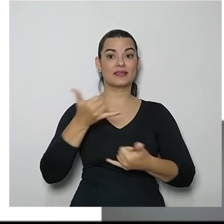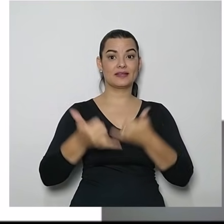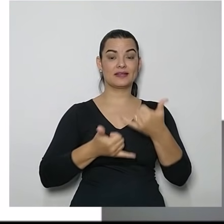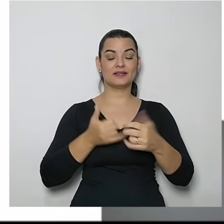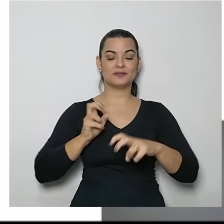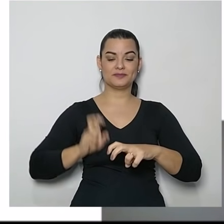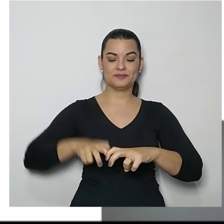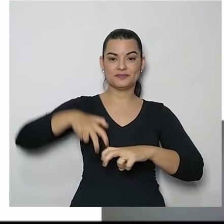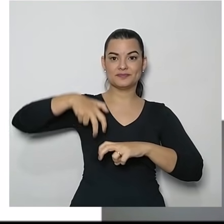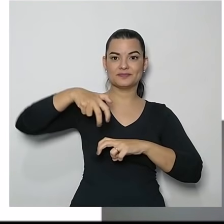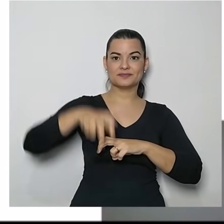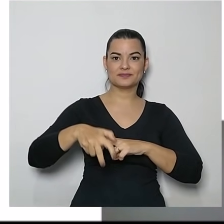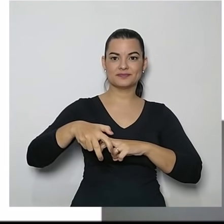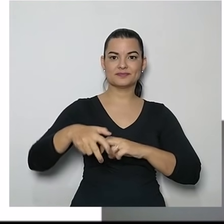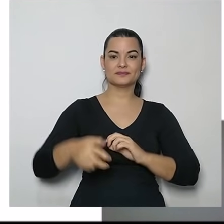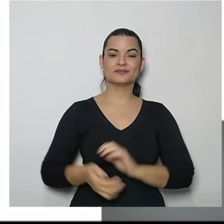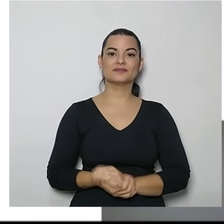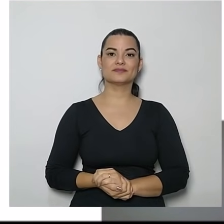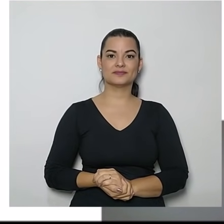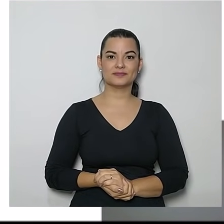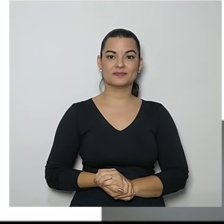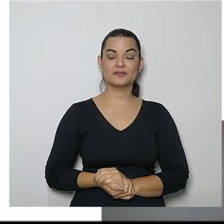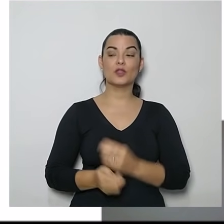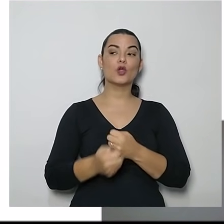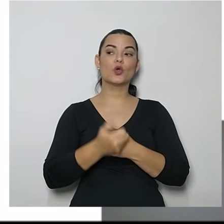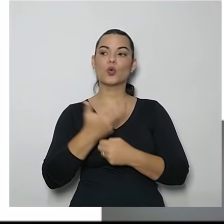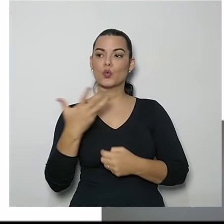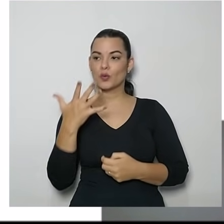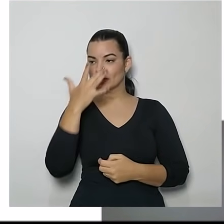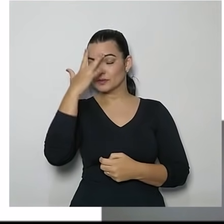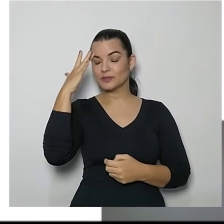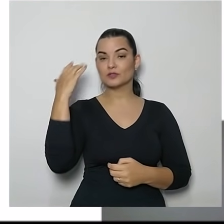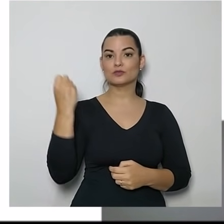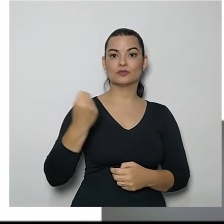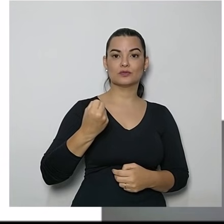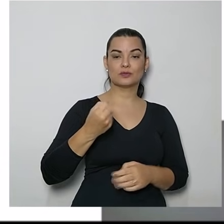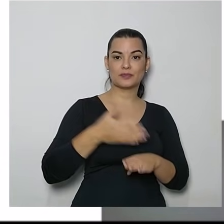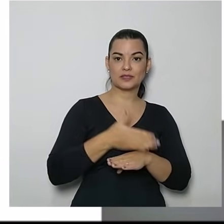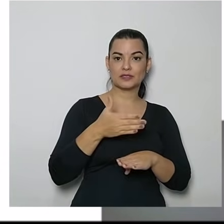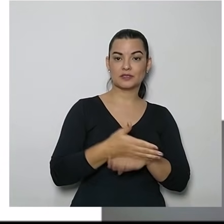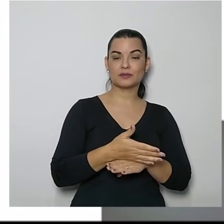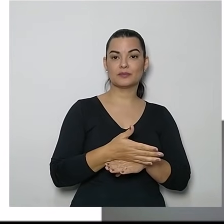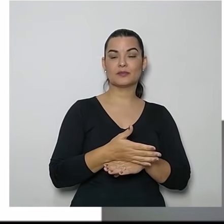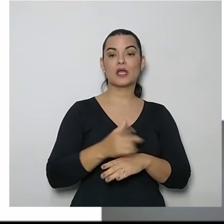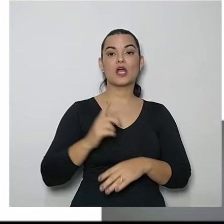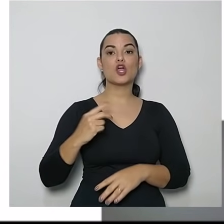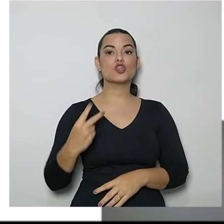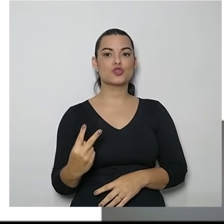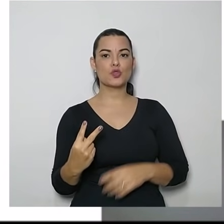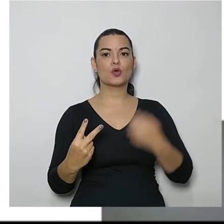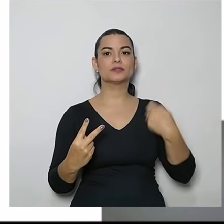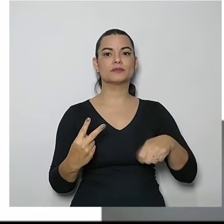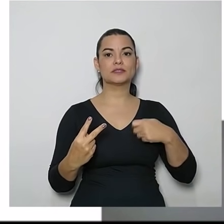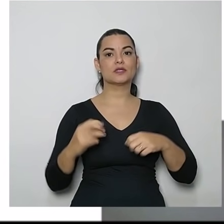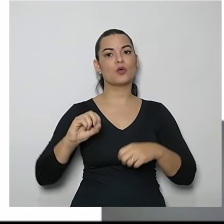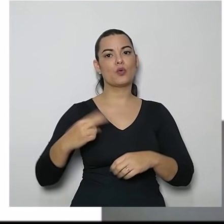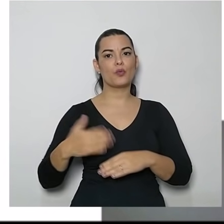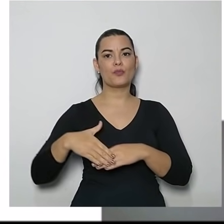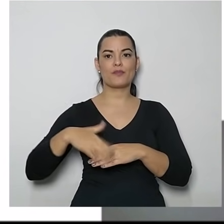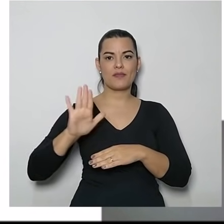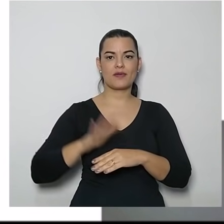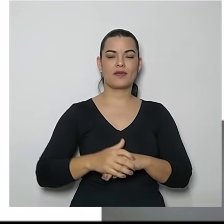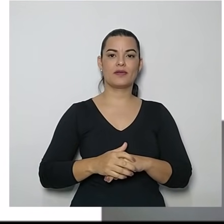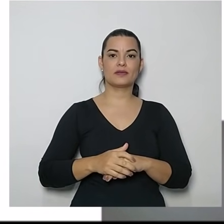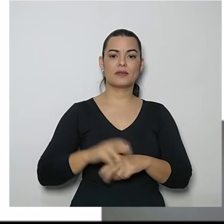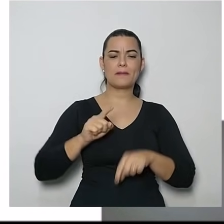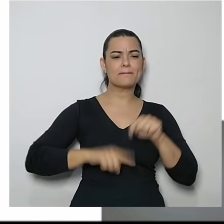Brincadeira Pula-Sela. Número de participantes, no mínimo 2. Materiais,